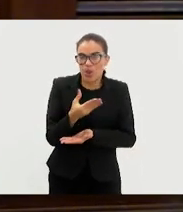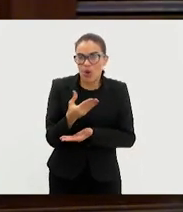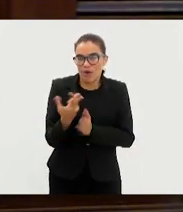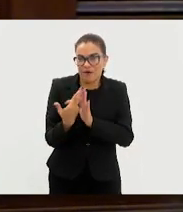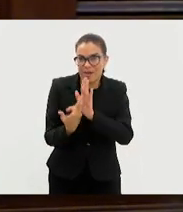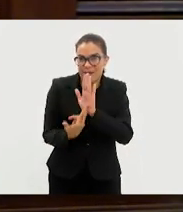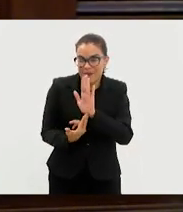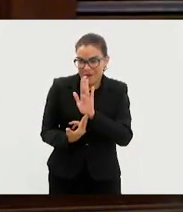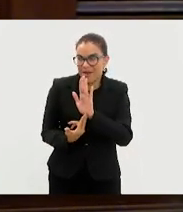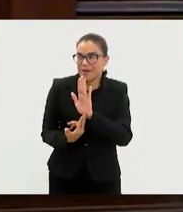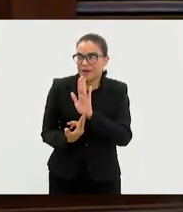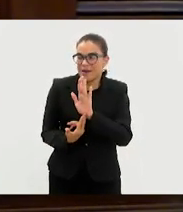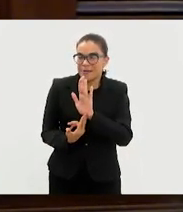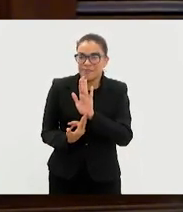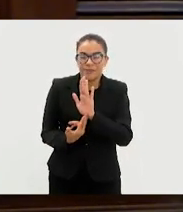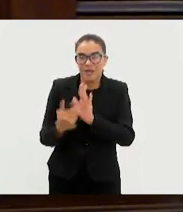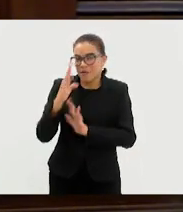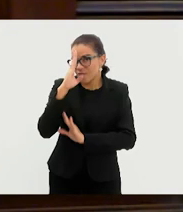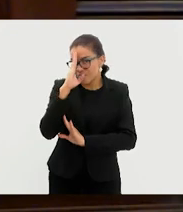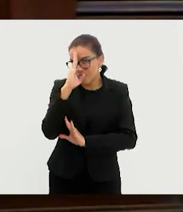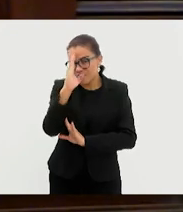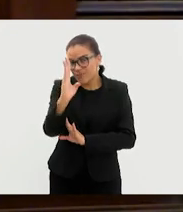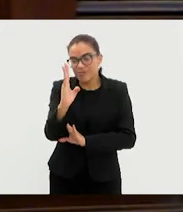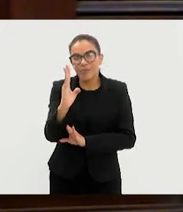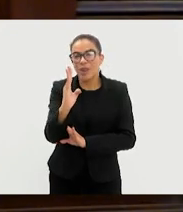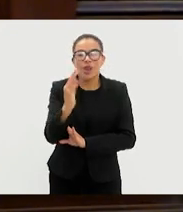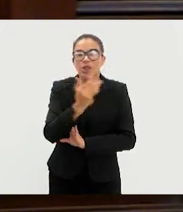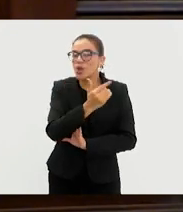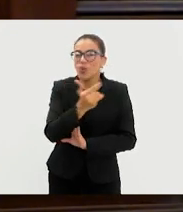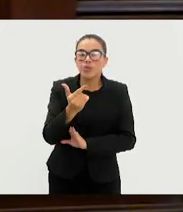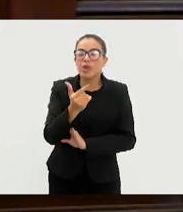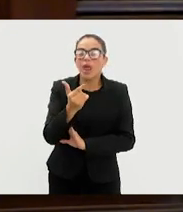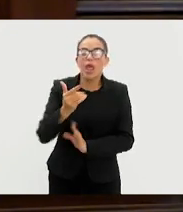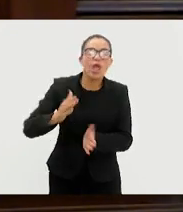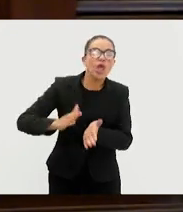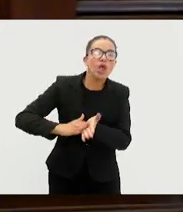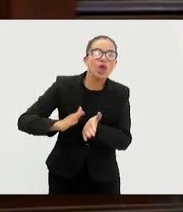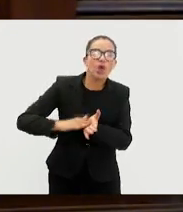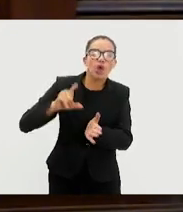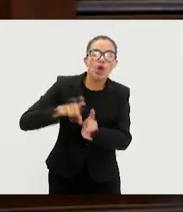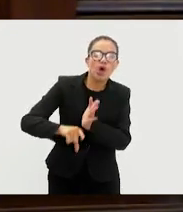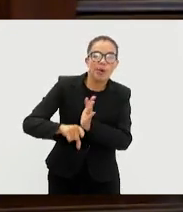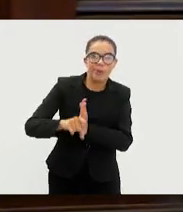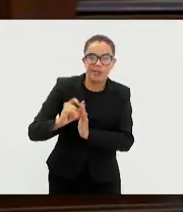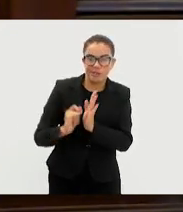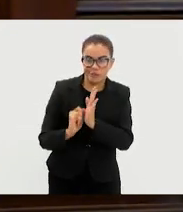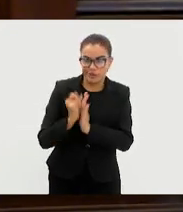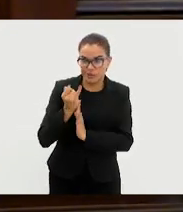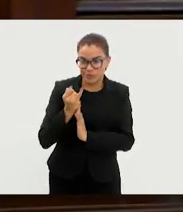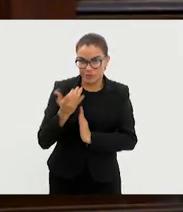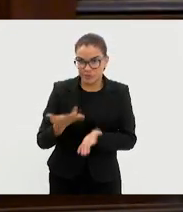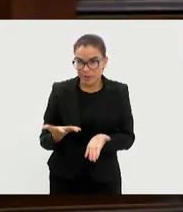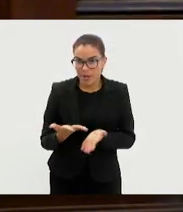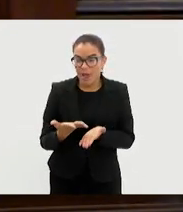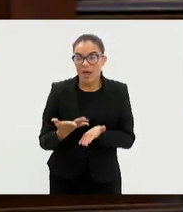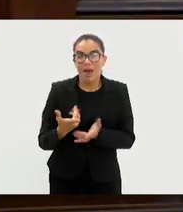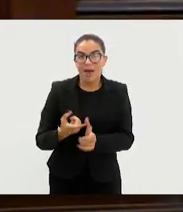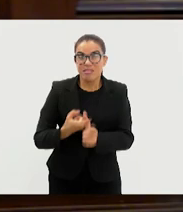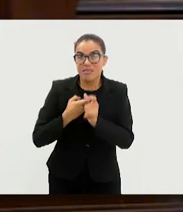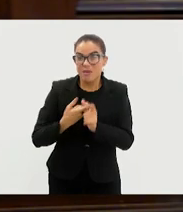fundamental que não haja mais a cobrança de juro. A dívida tem que ser corrigida